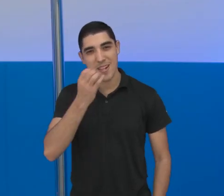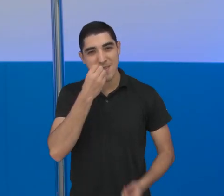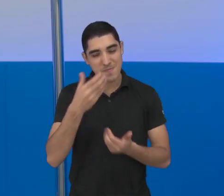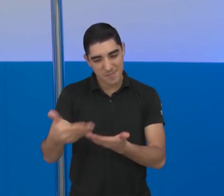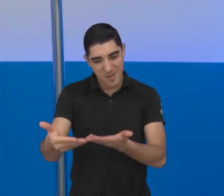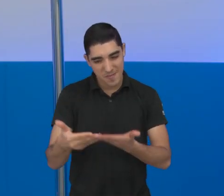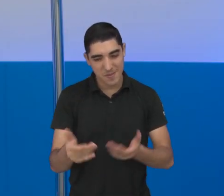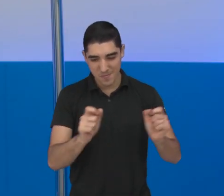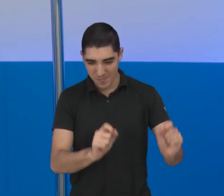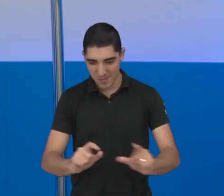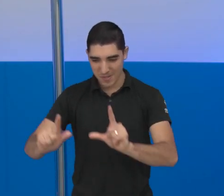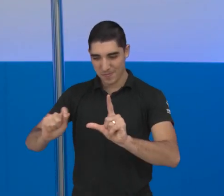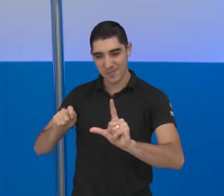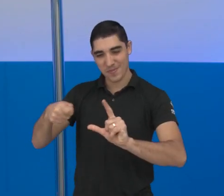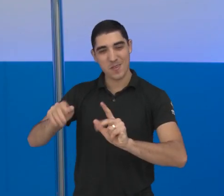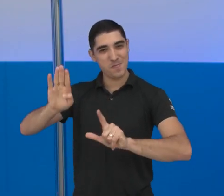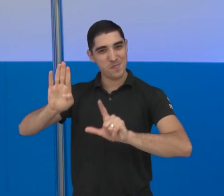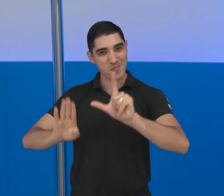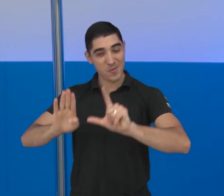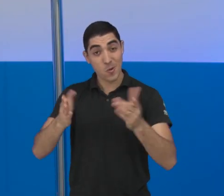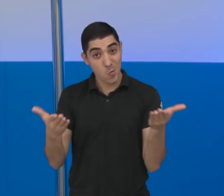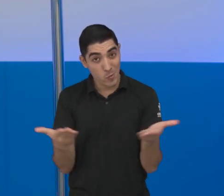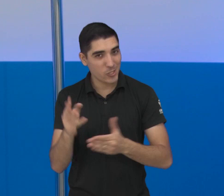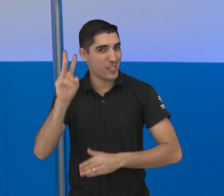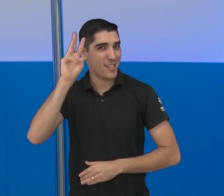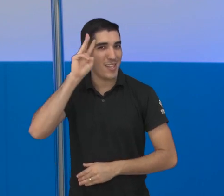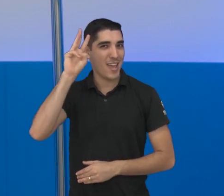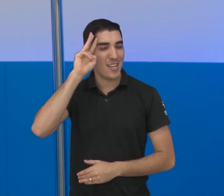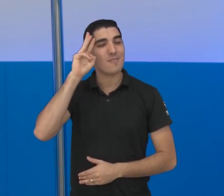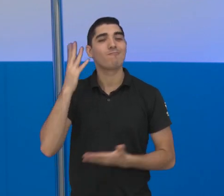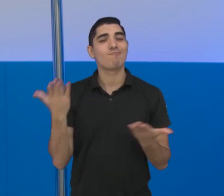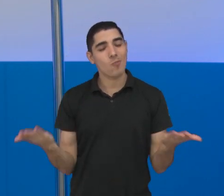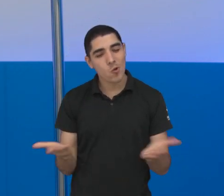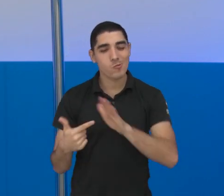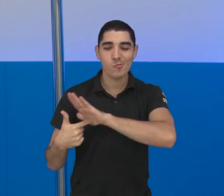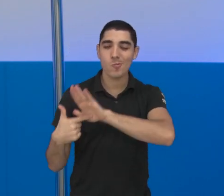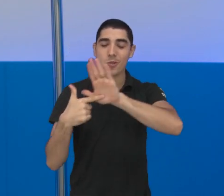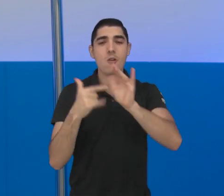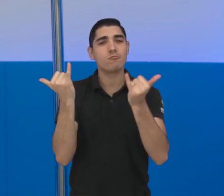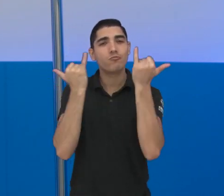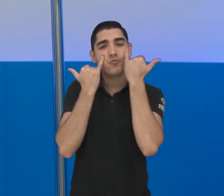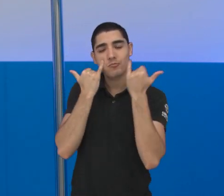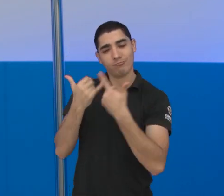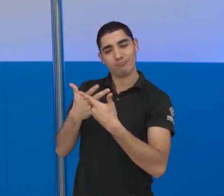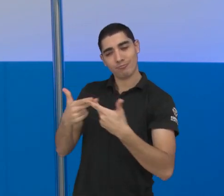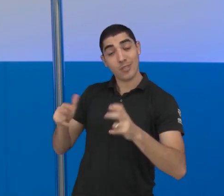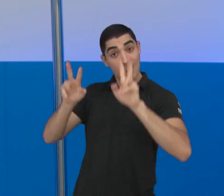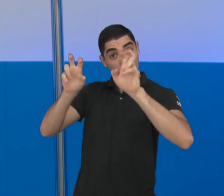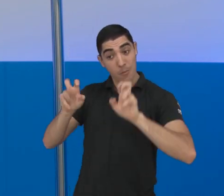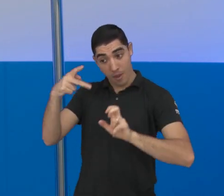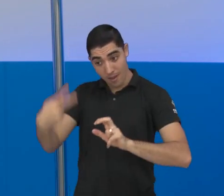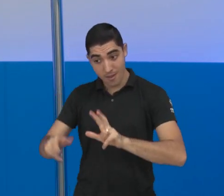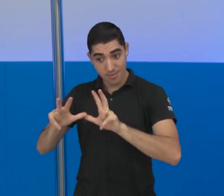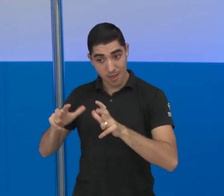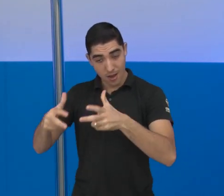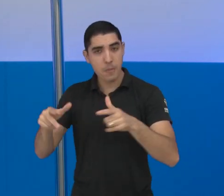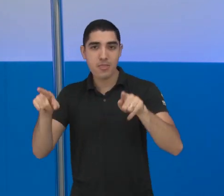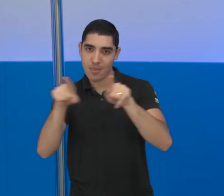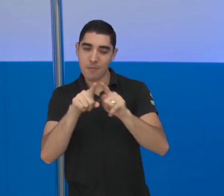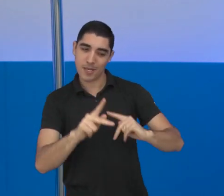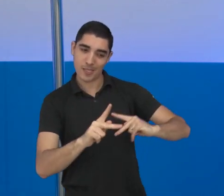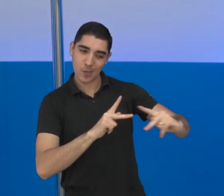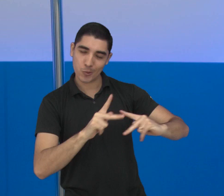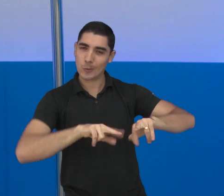seja bem-vindo ao nosso boletim legislativo desta terça. Aqui é o nosso ponto de encontro para te apresentar os destaques da Câmara